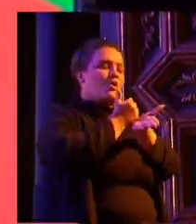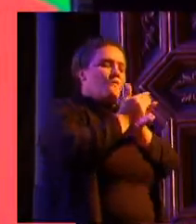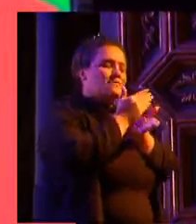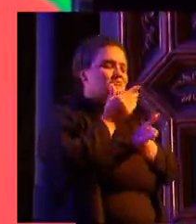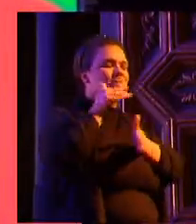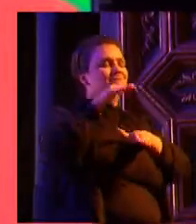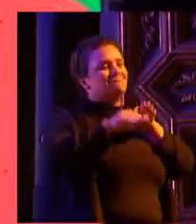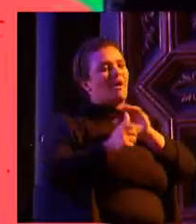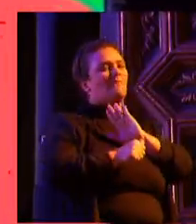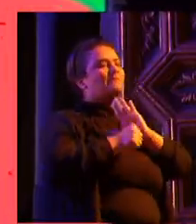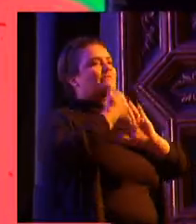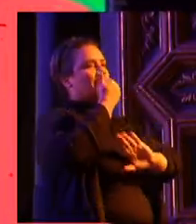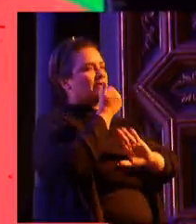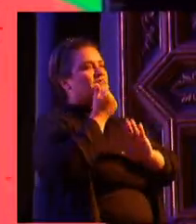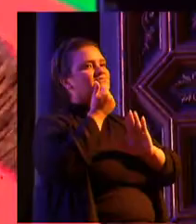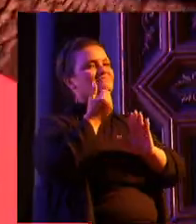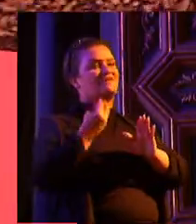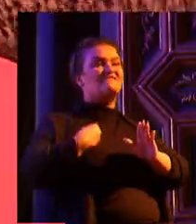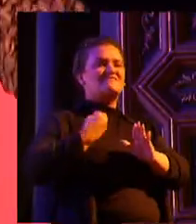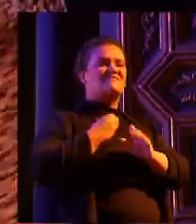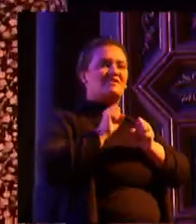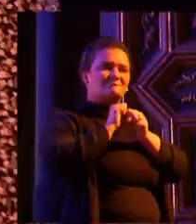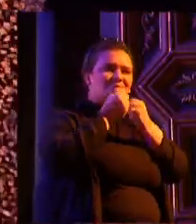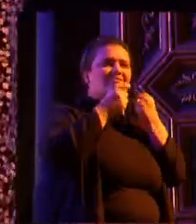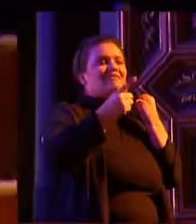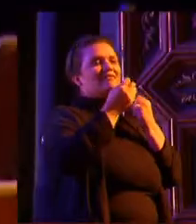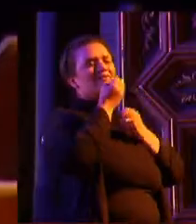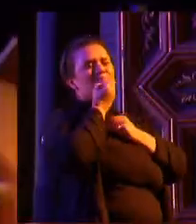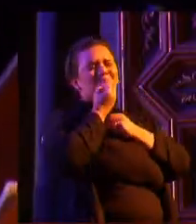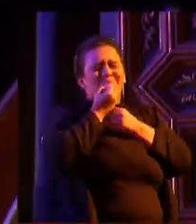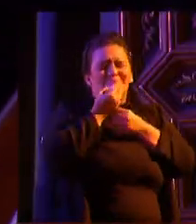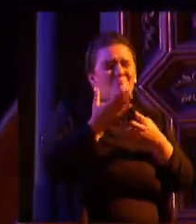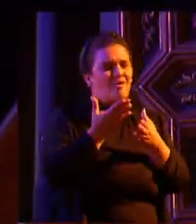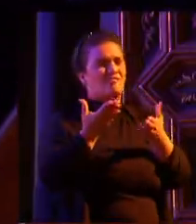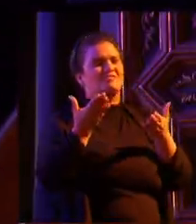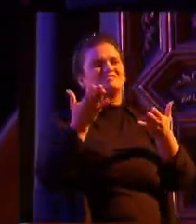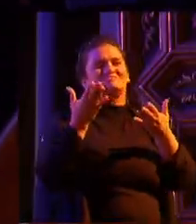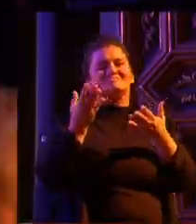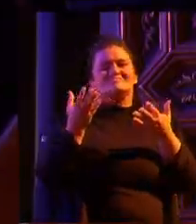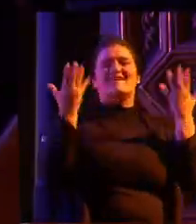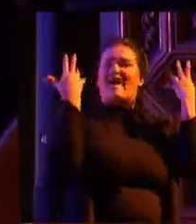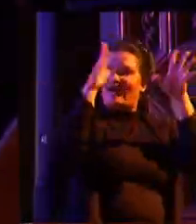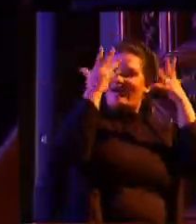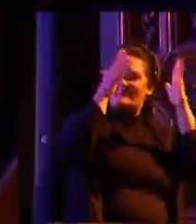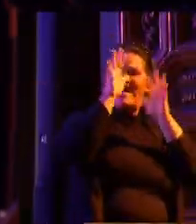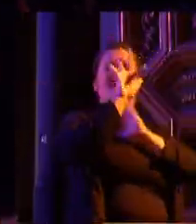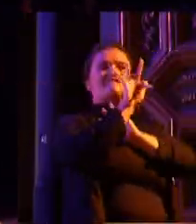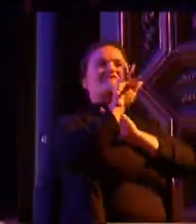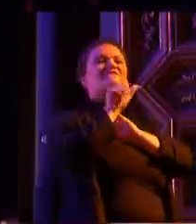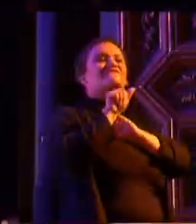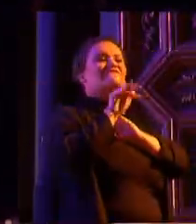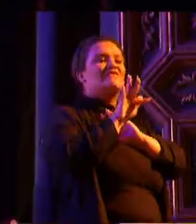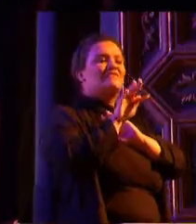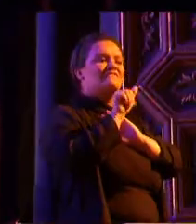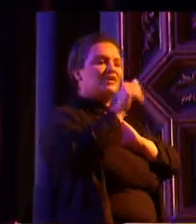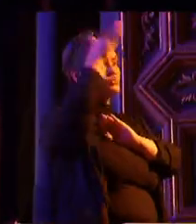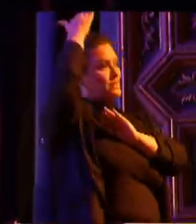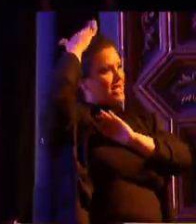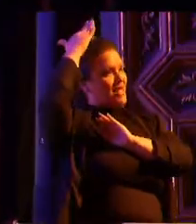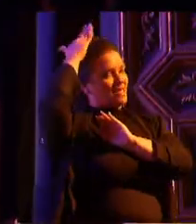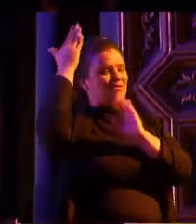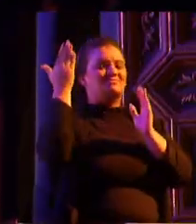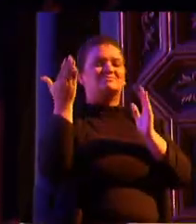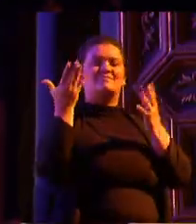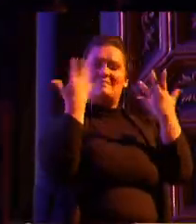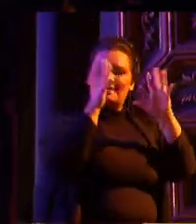passo. Vida longa esse prêmio Amazônia de Música. Bom demais estar aqui. Viva a Fafá de Belém, homenageada. Viva os músicos